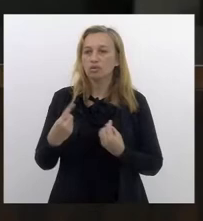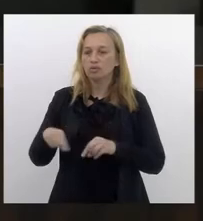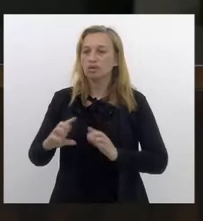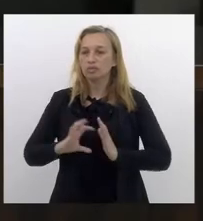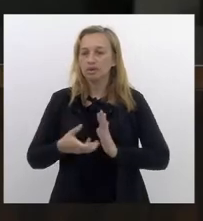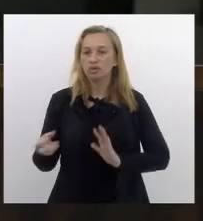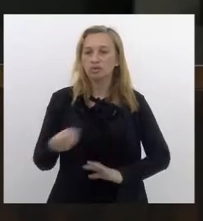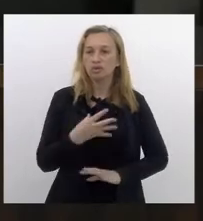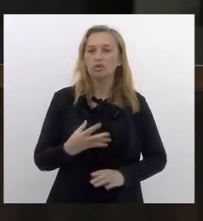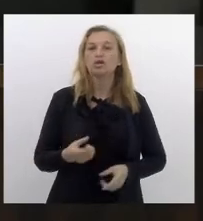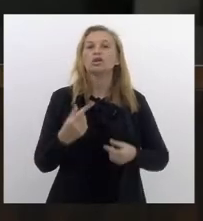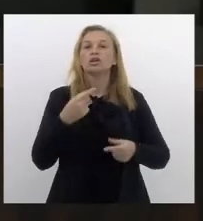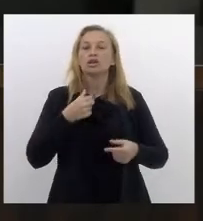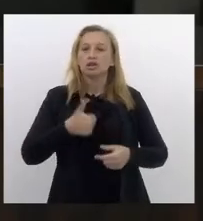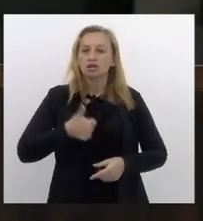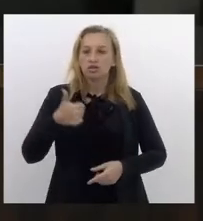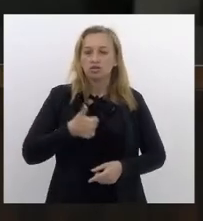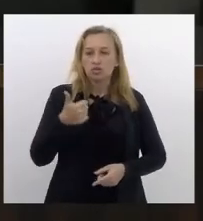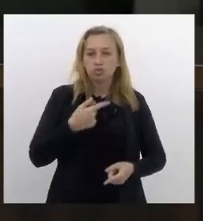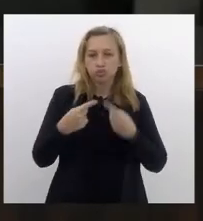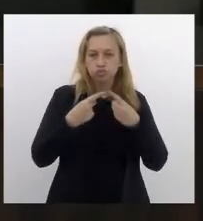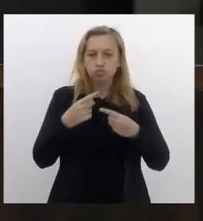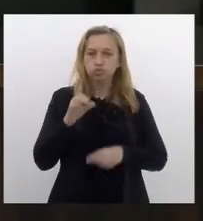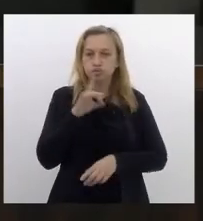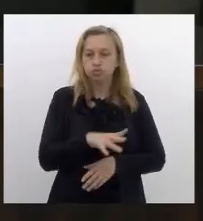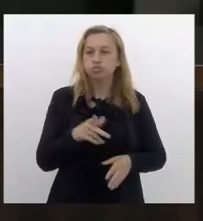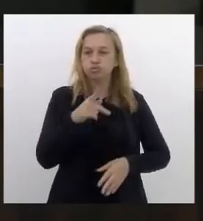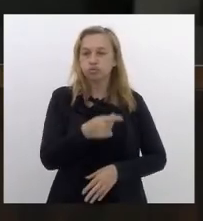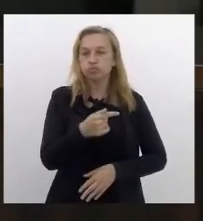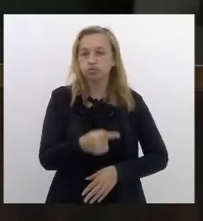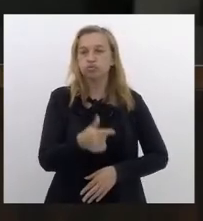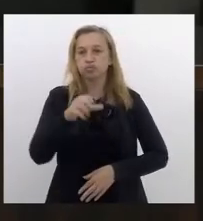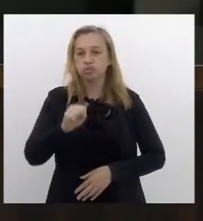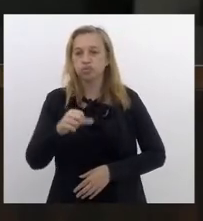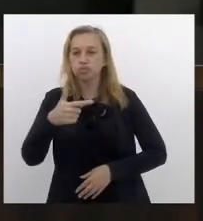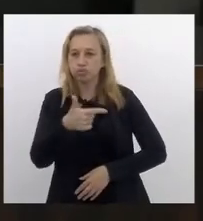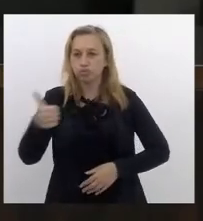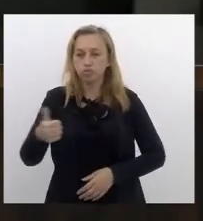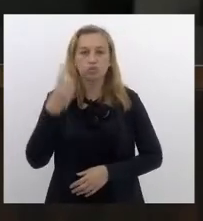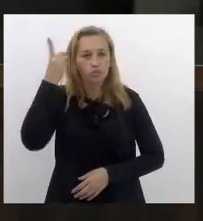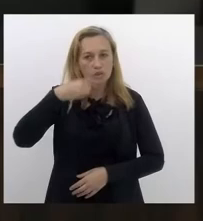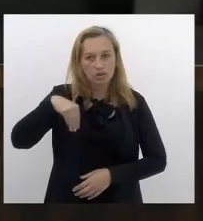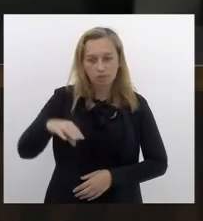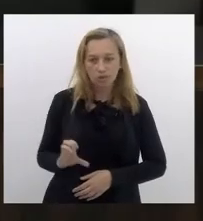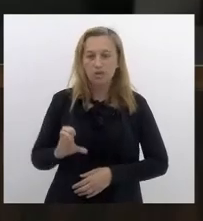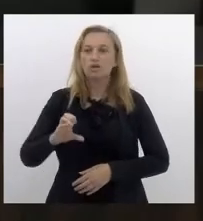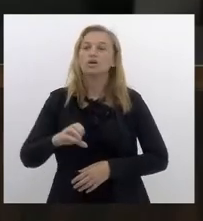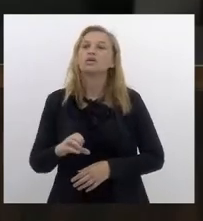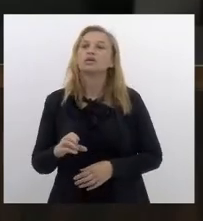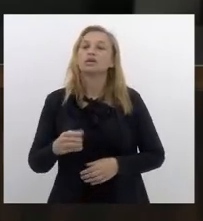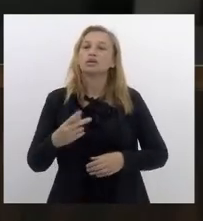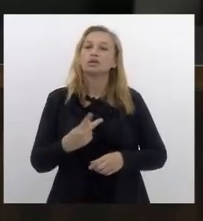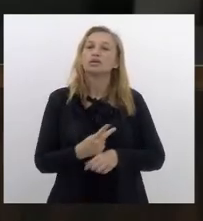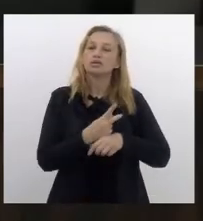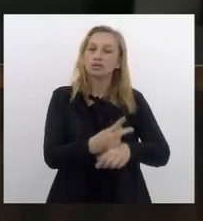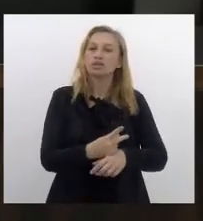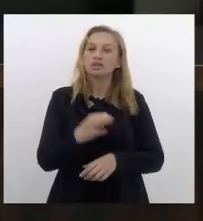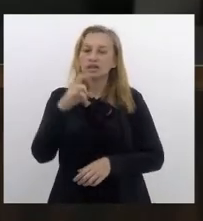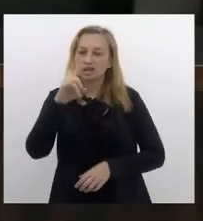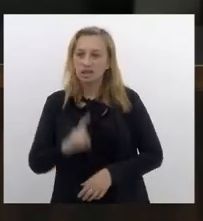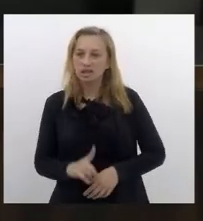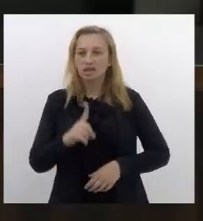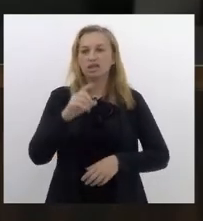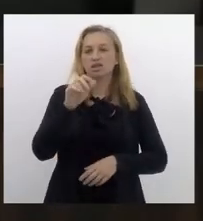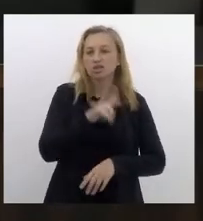novo. Tramitação ordinária em discussão única para a resolução 788-21, de autoria do deputado Carlos Mink, que concede prêmio de cidadania, direito e respeito